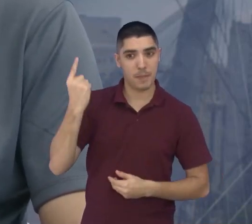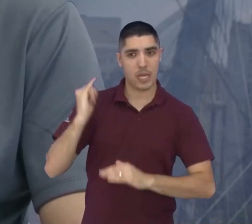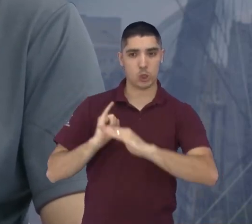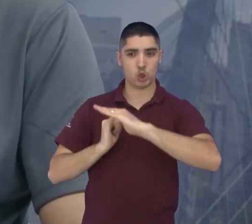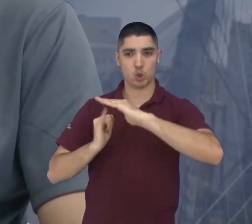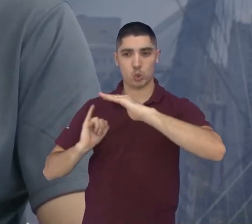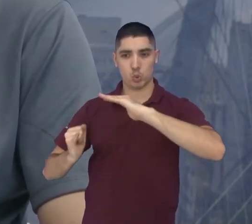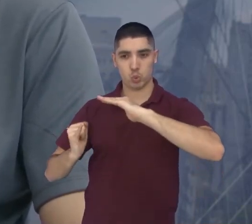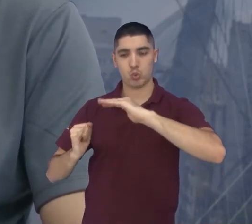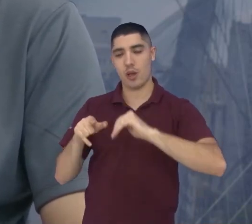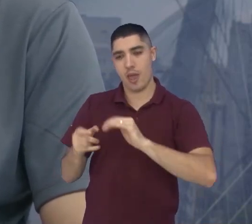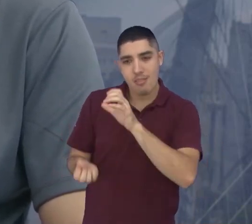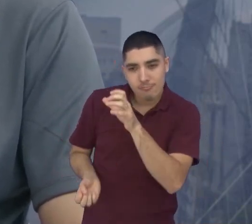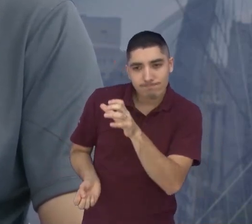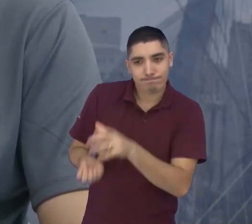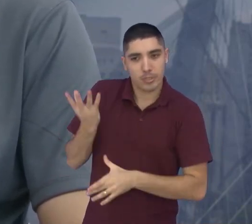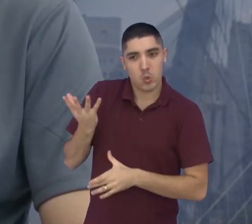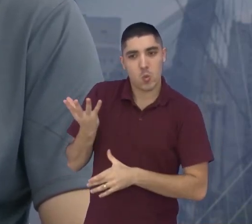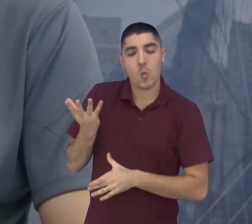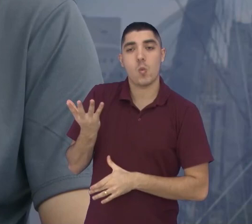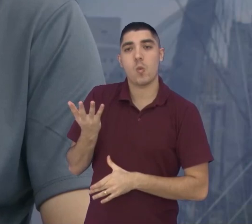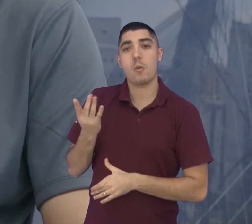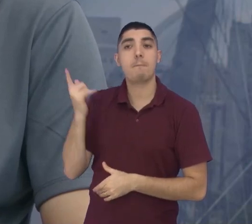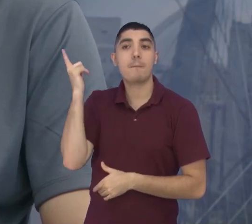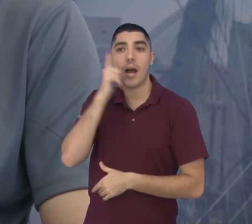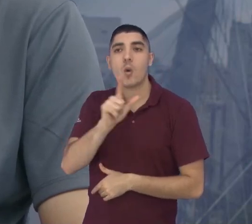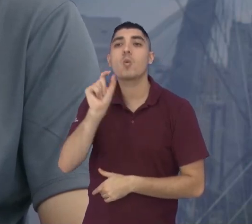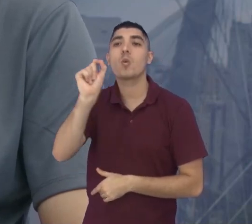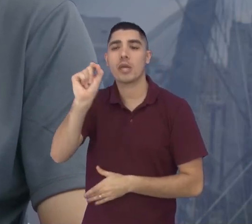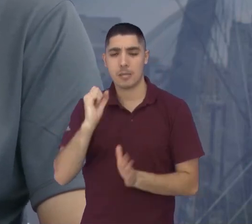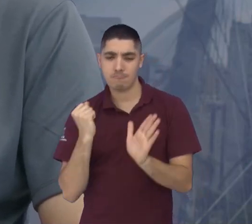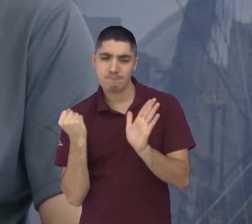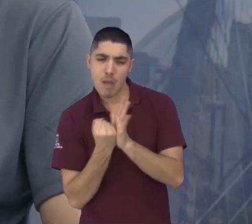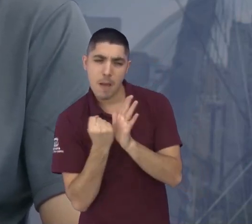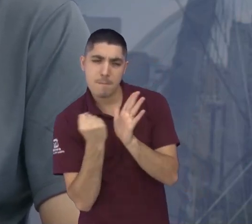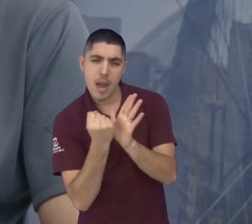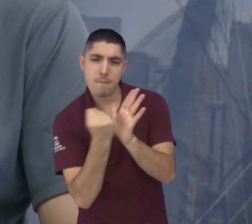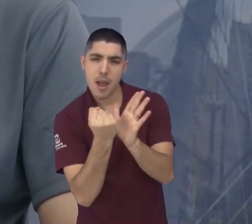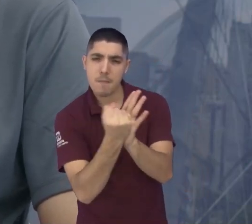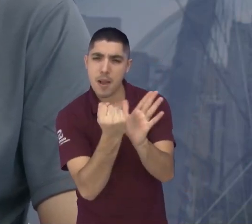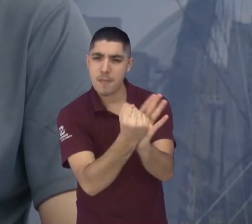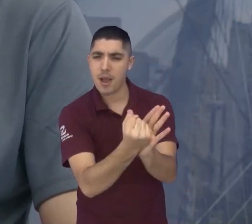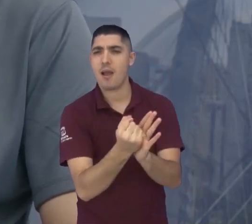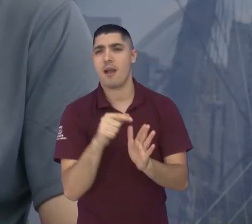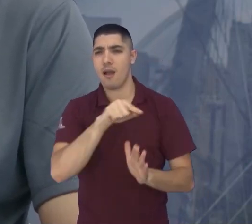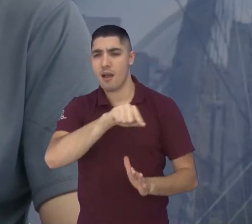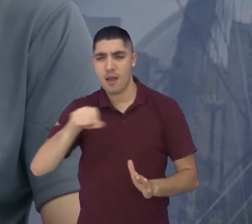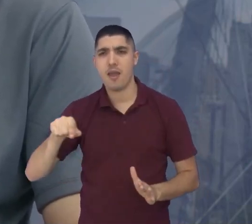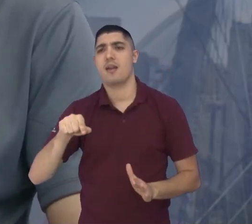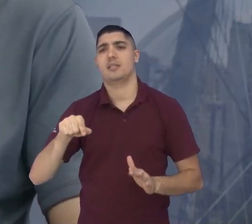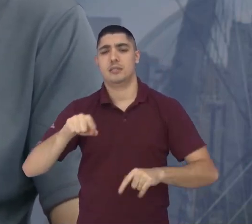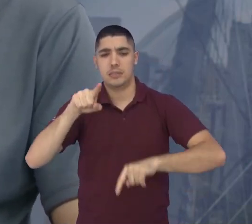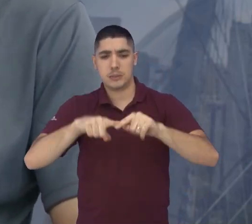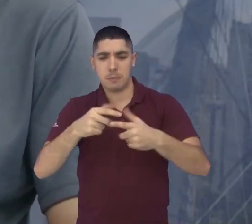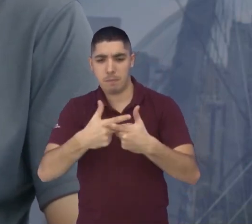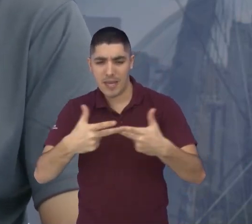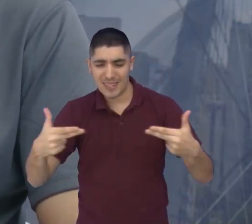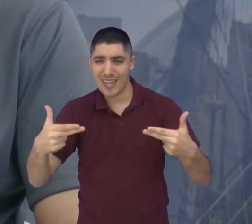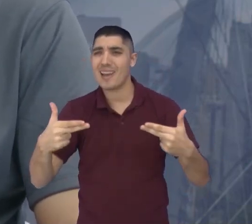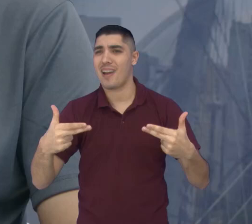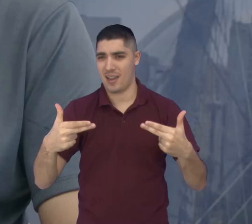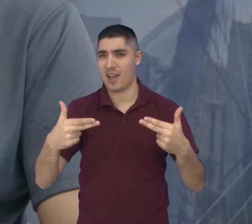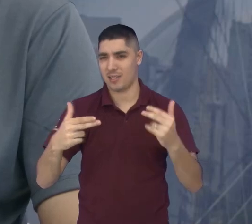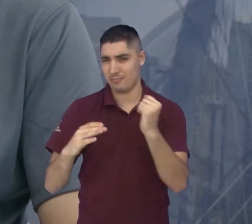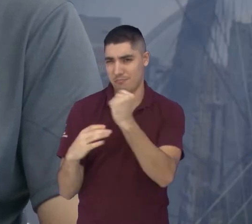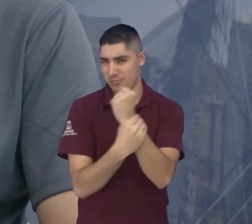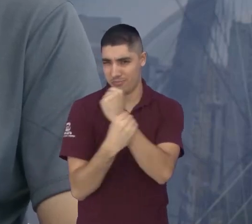a ser criado para esse tombamento, essa preservação a nível nacional. Depois veio o